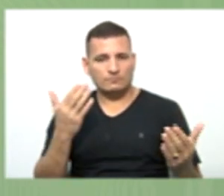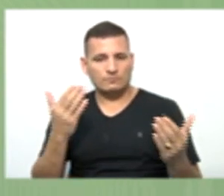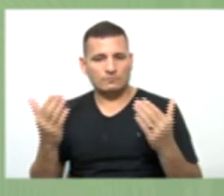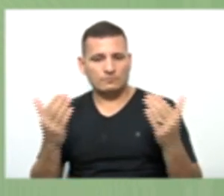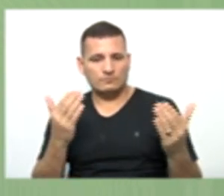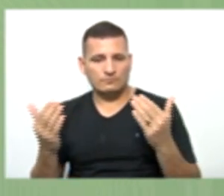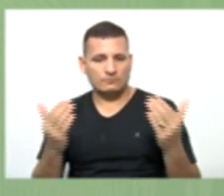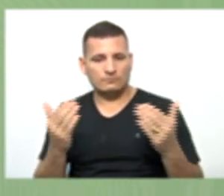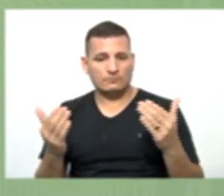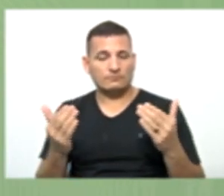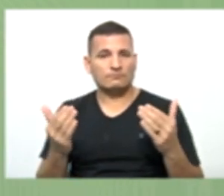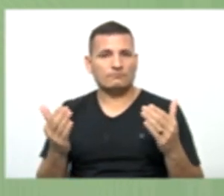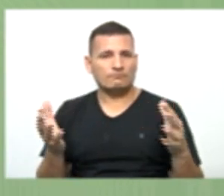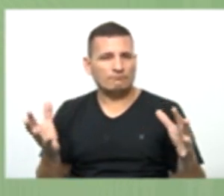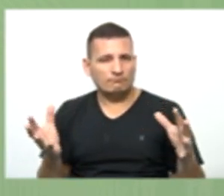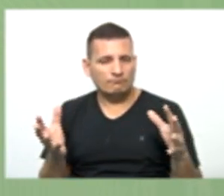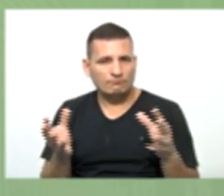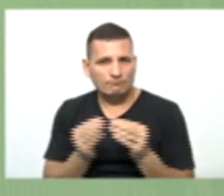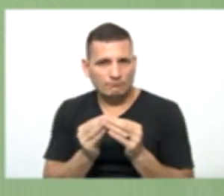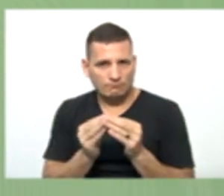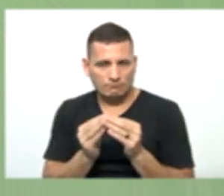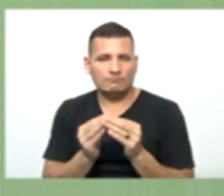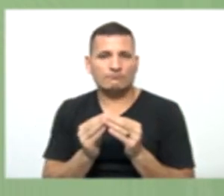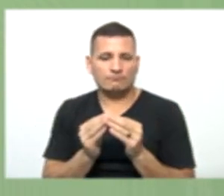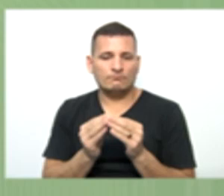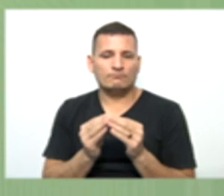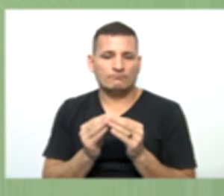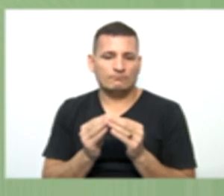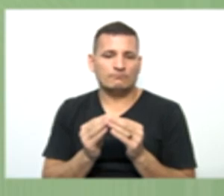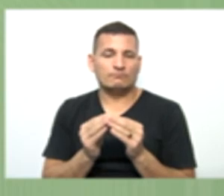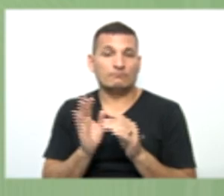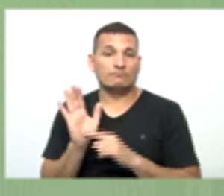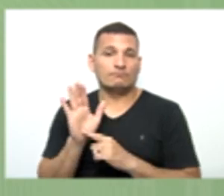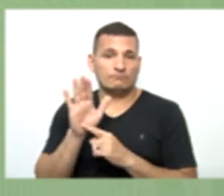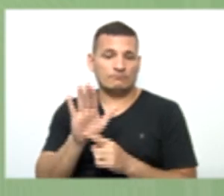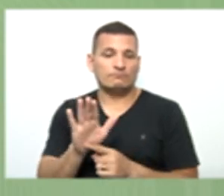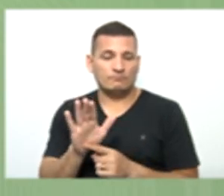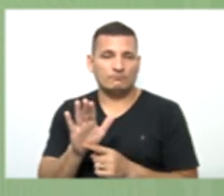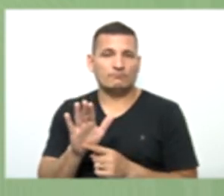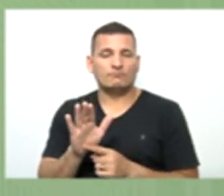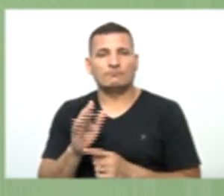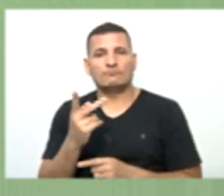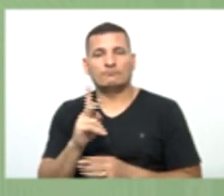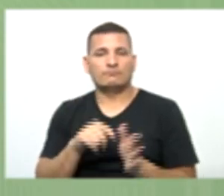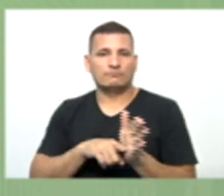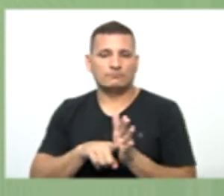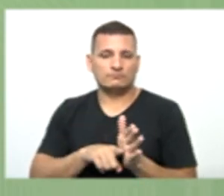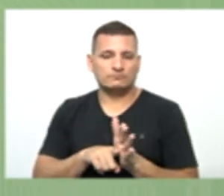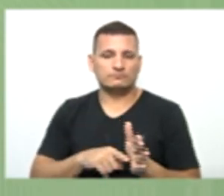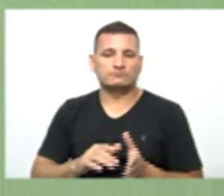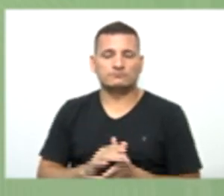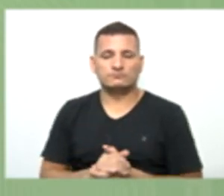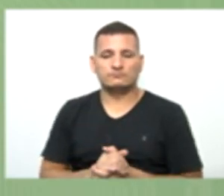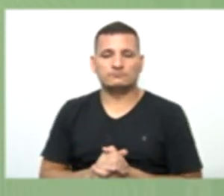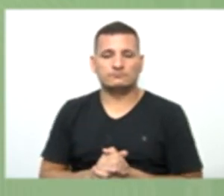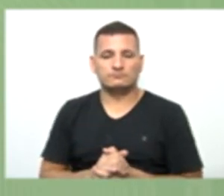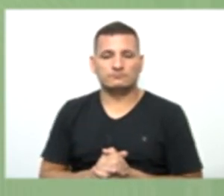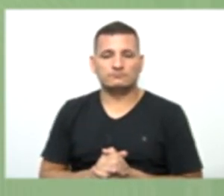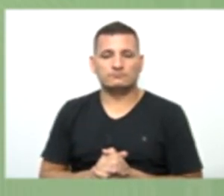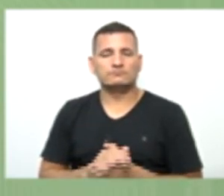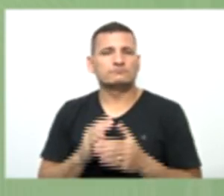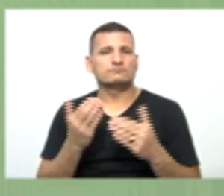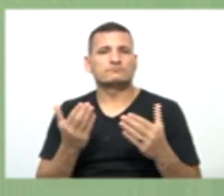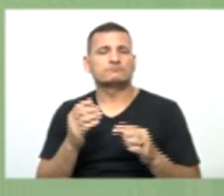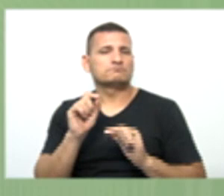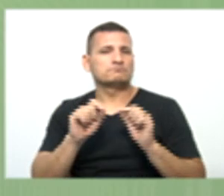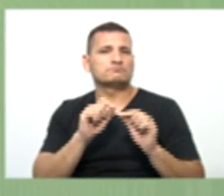comparação e síntese, tá? Para apresentação da pesquisa. Então, o que vem a